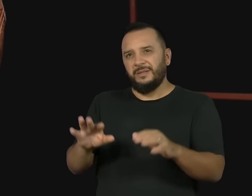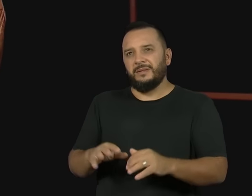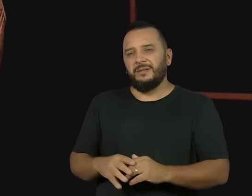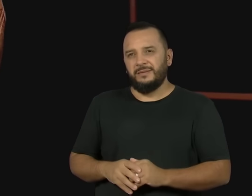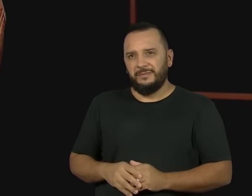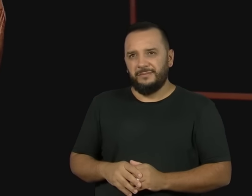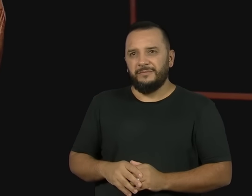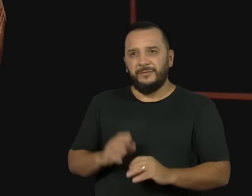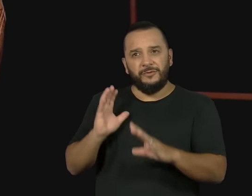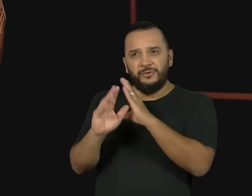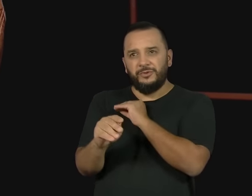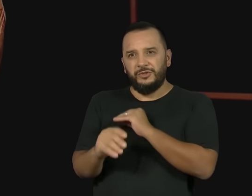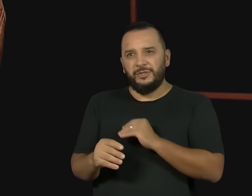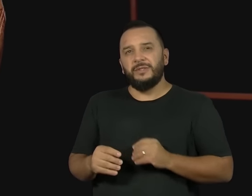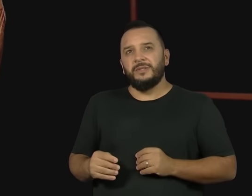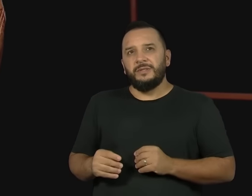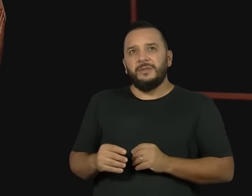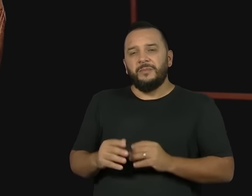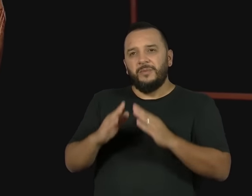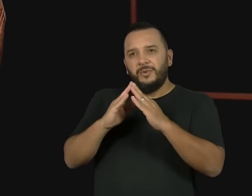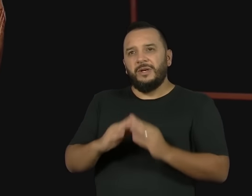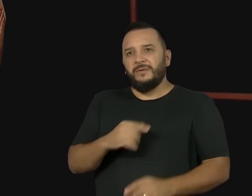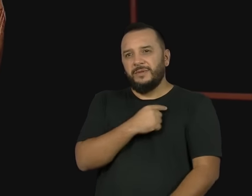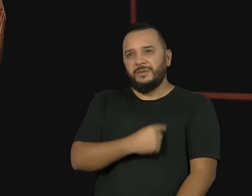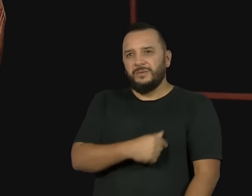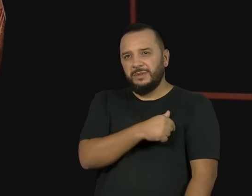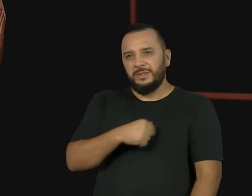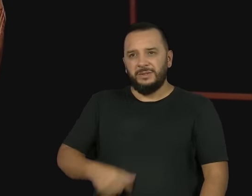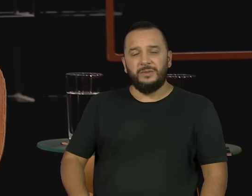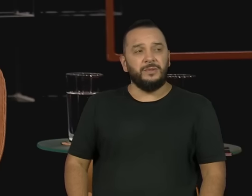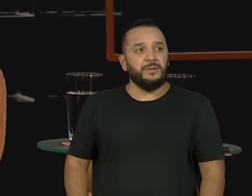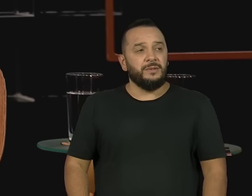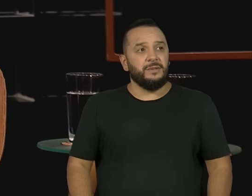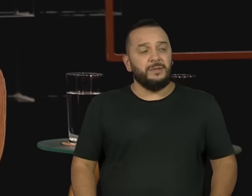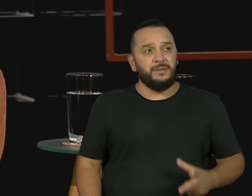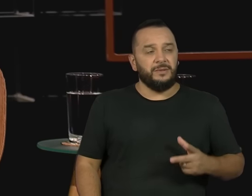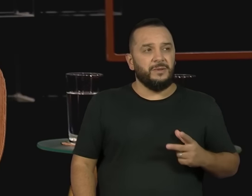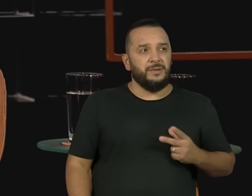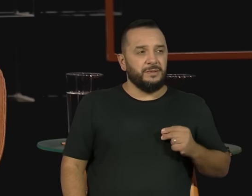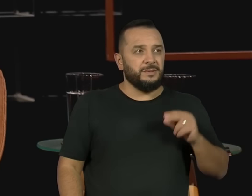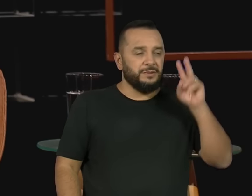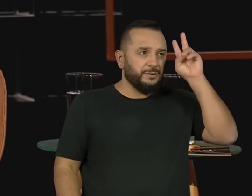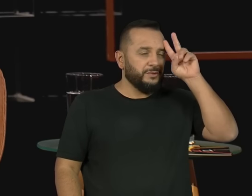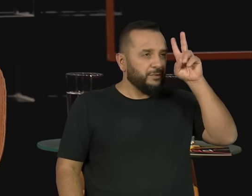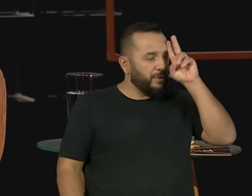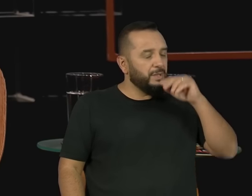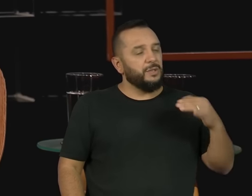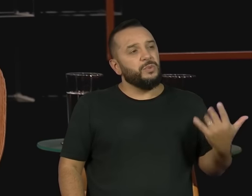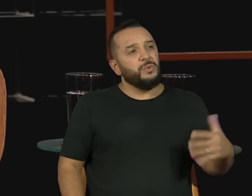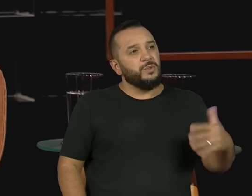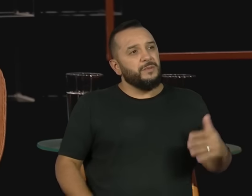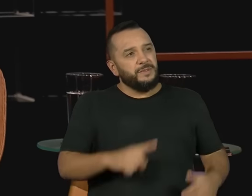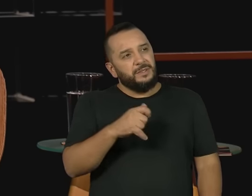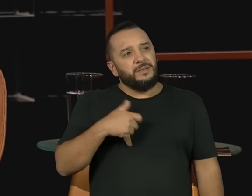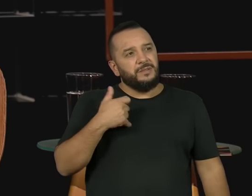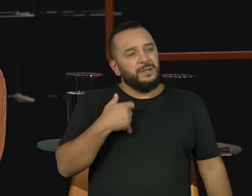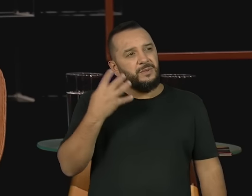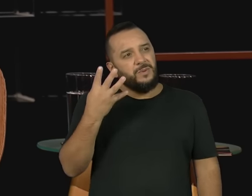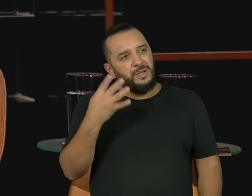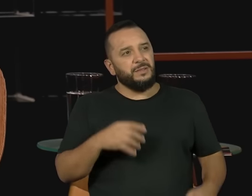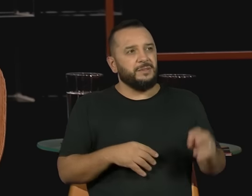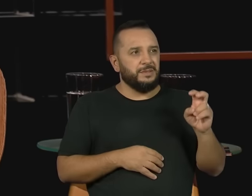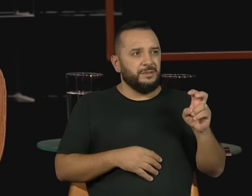ajudado, que morava na Suíça. Que história, menina. Agora, me diga uma coisa, você tinha 4, 5 anos, né, nessa